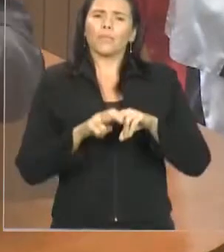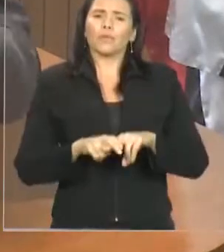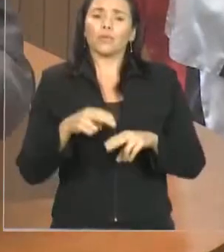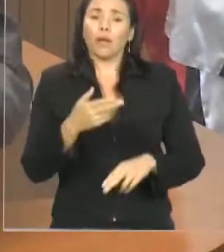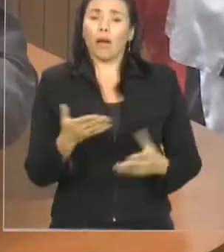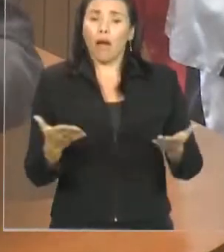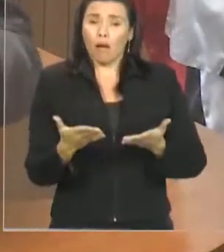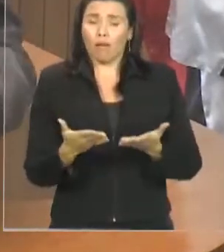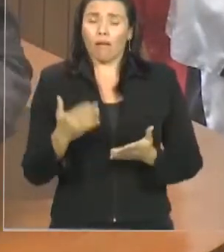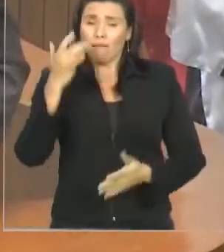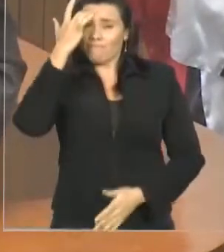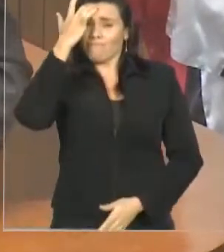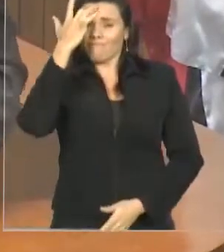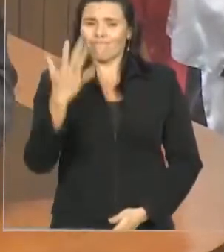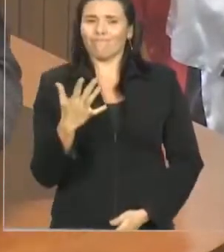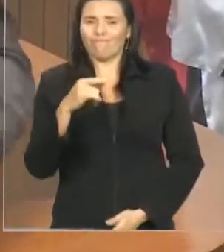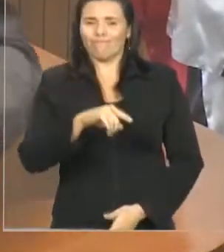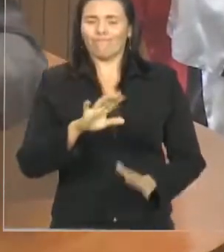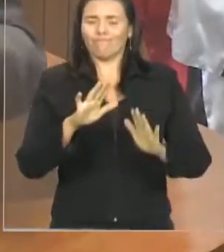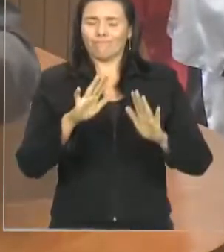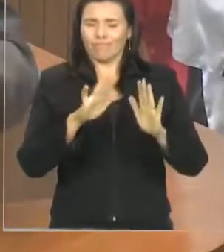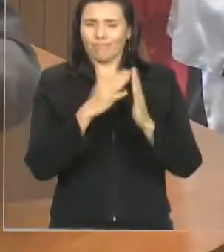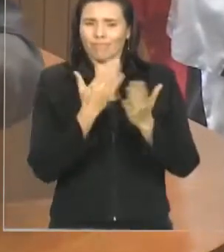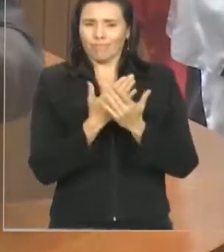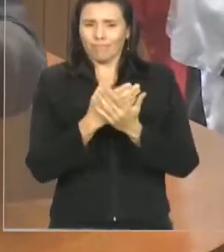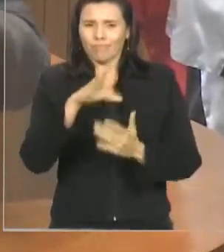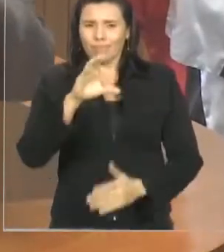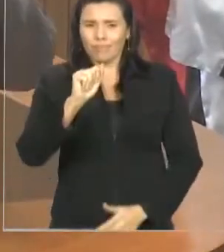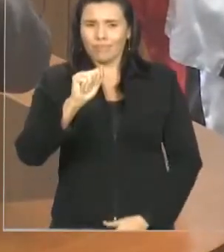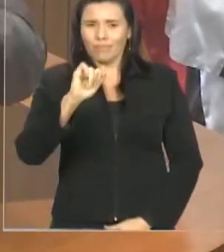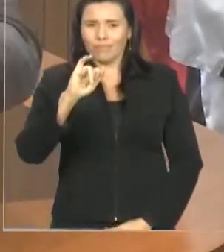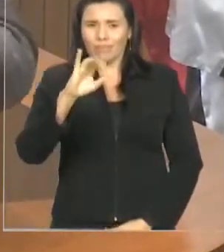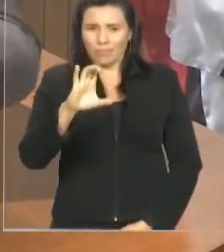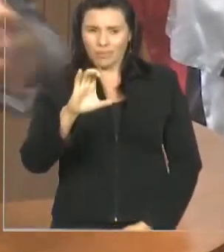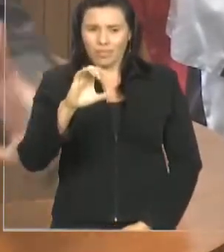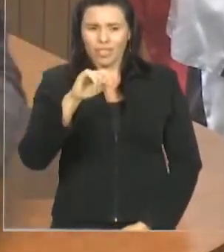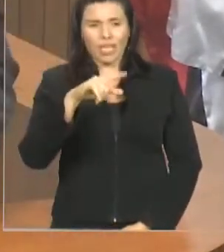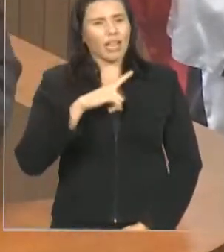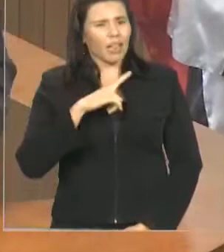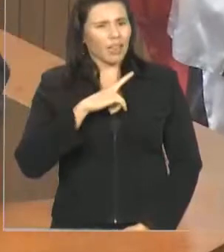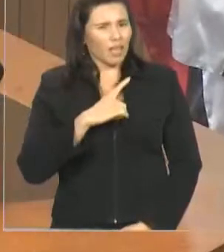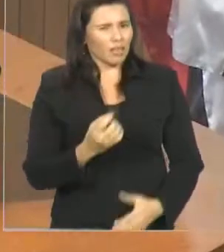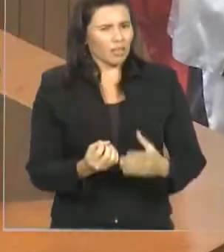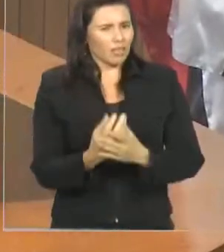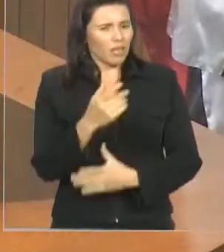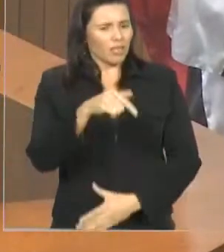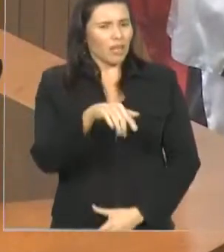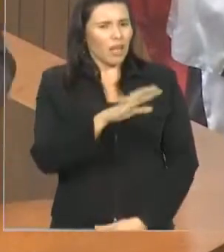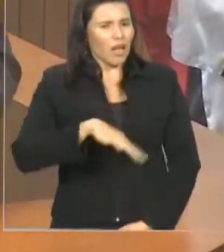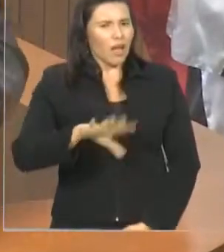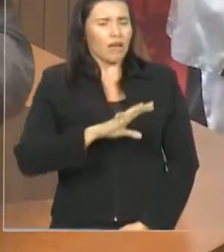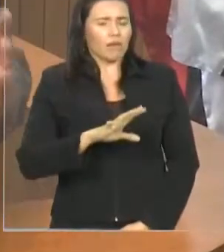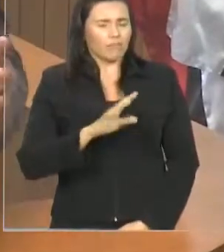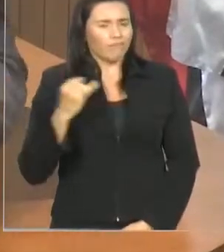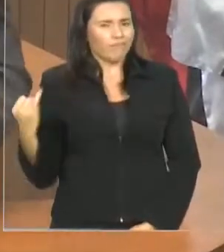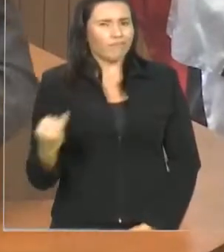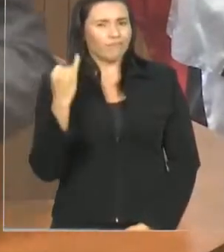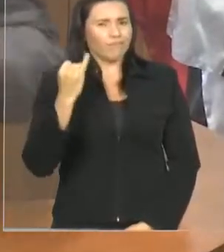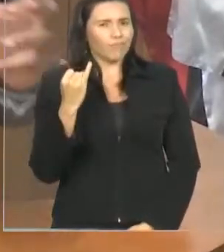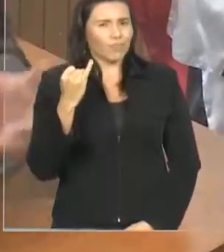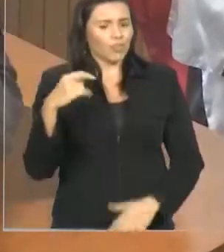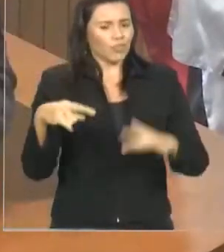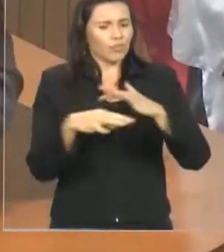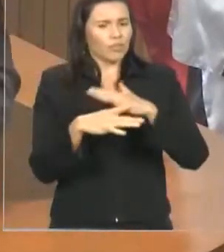é uma escola que está implantada numa região importante da cidade de Bacabal e que os estudantes